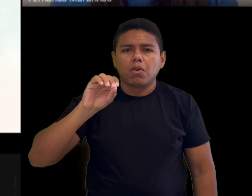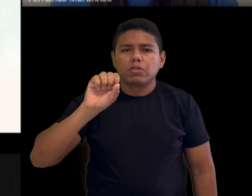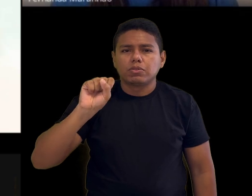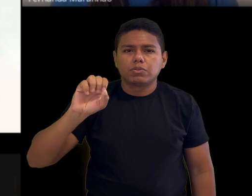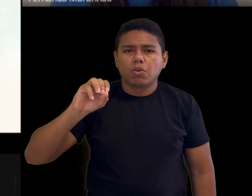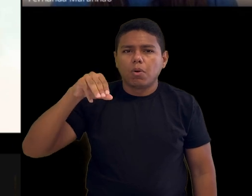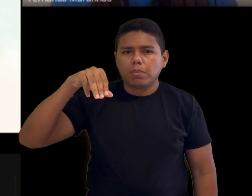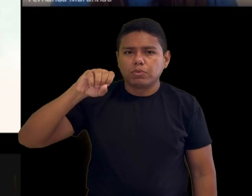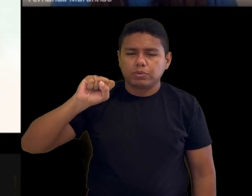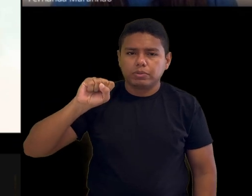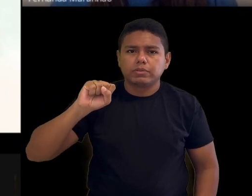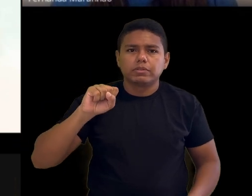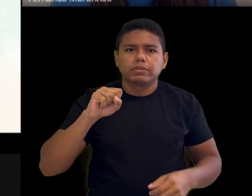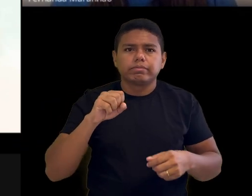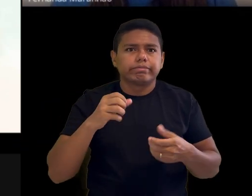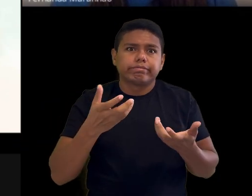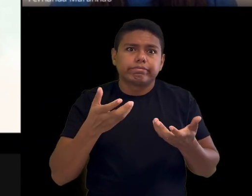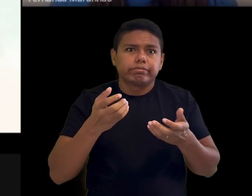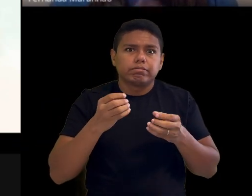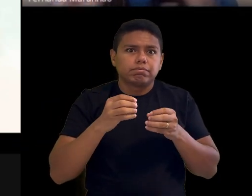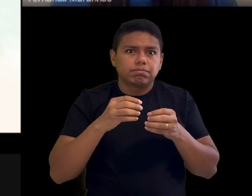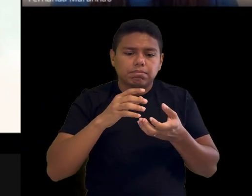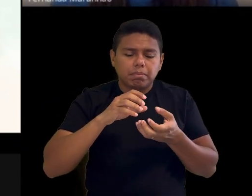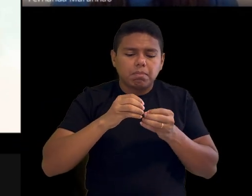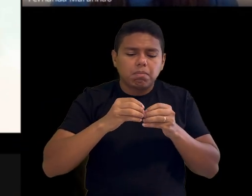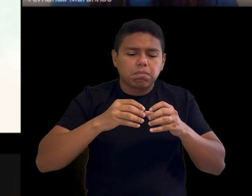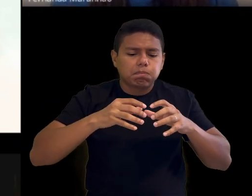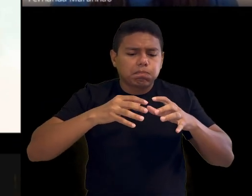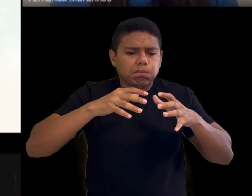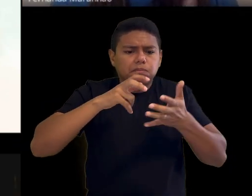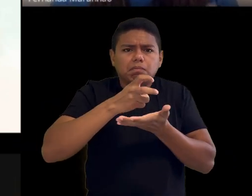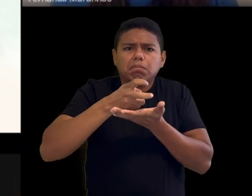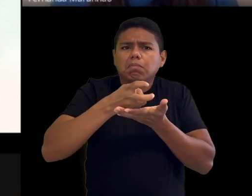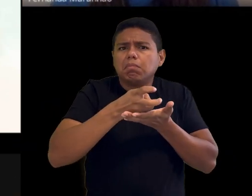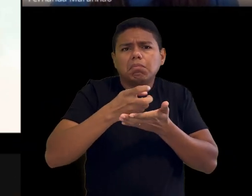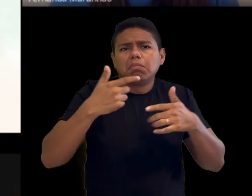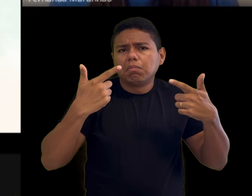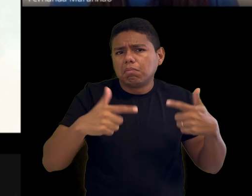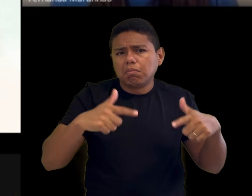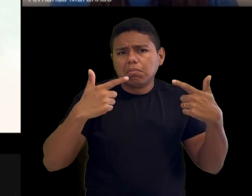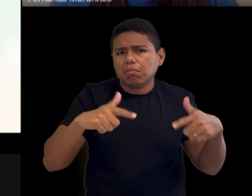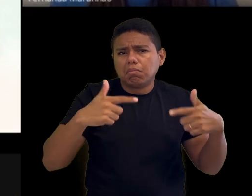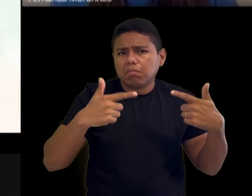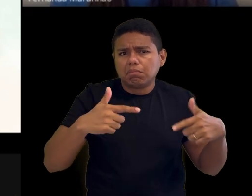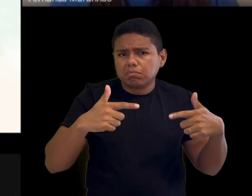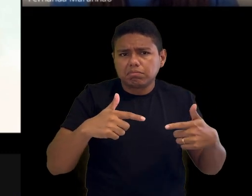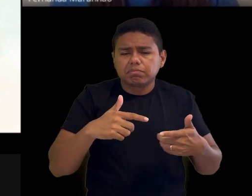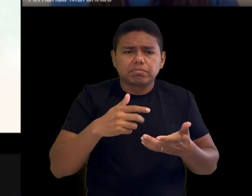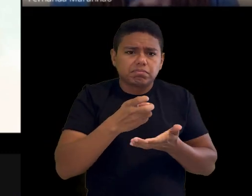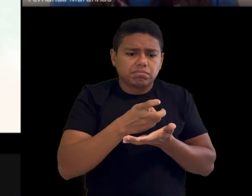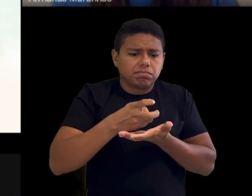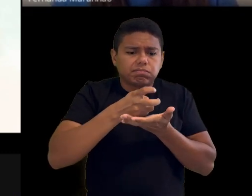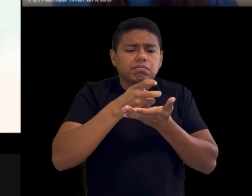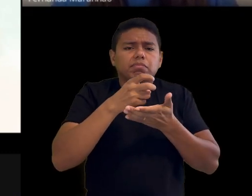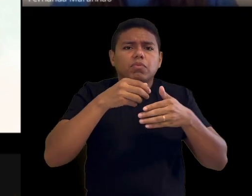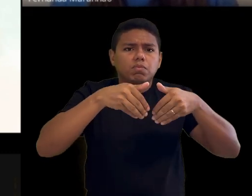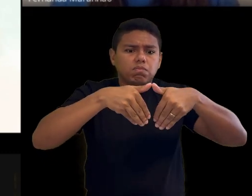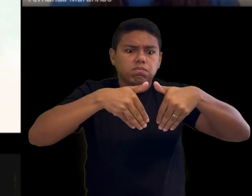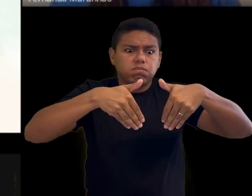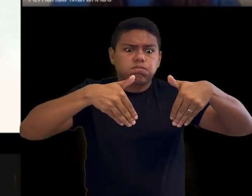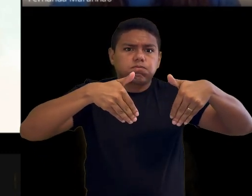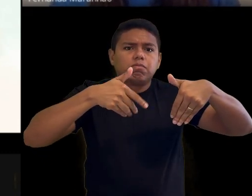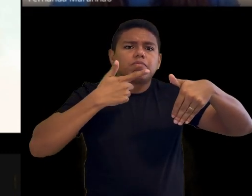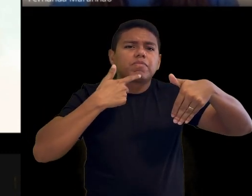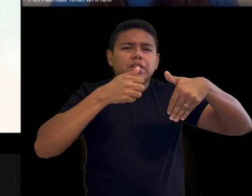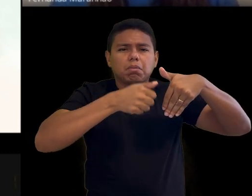material coriônico, placenta, que cresce, aumenta o volume uterino e sangra, sem que seja identificado na